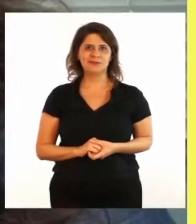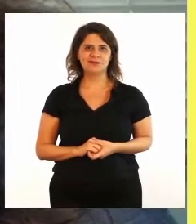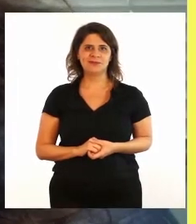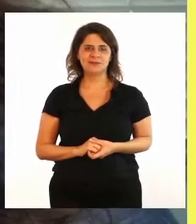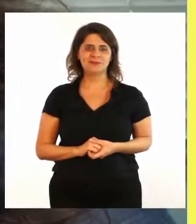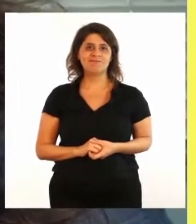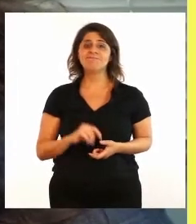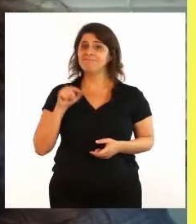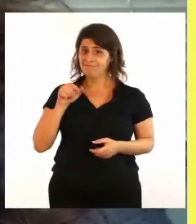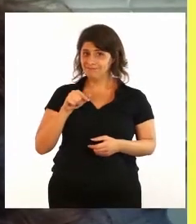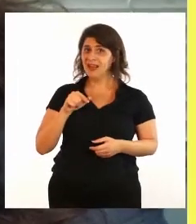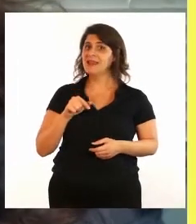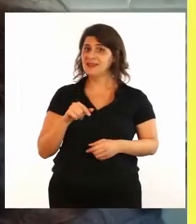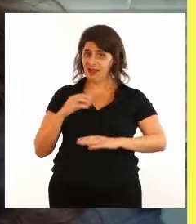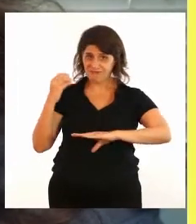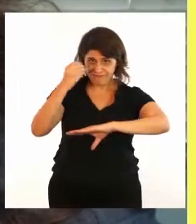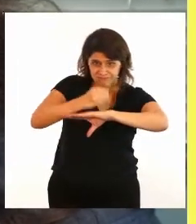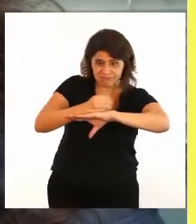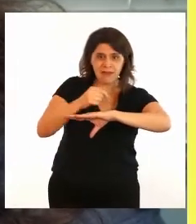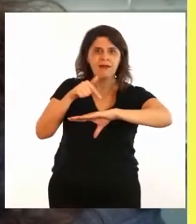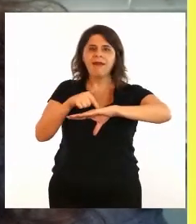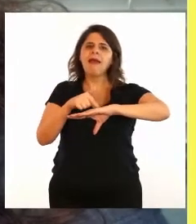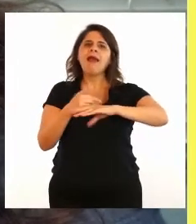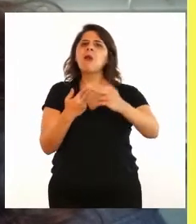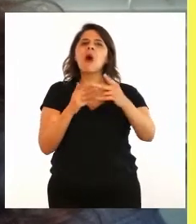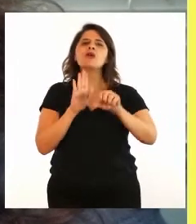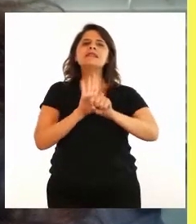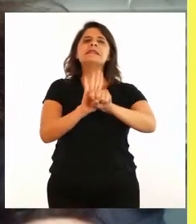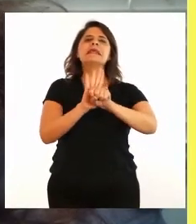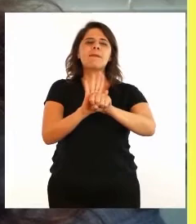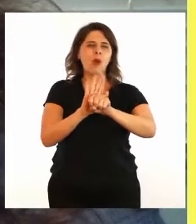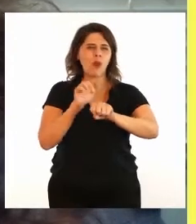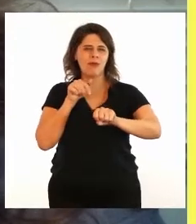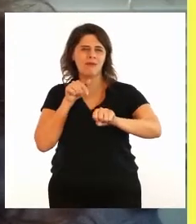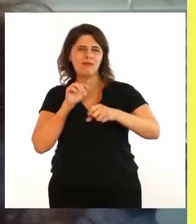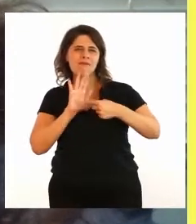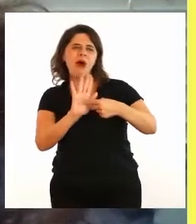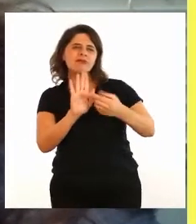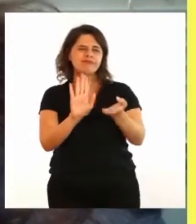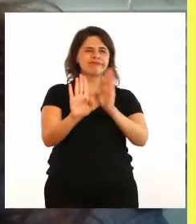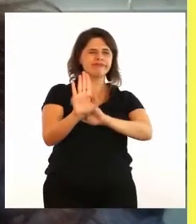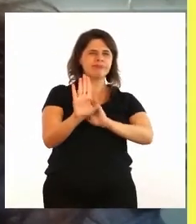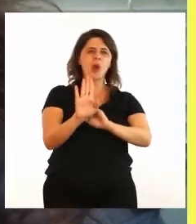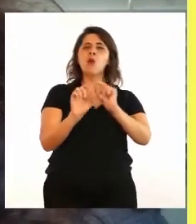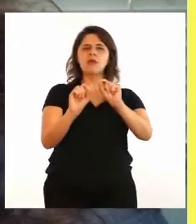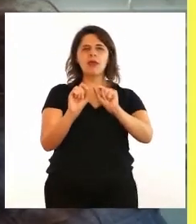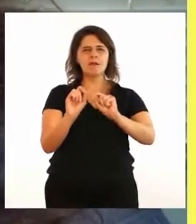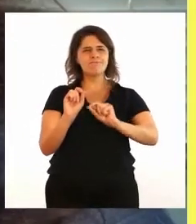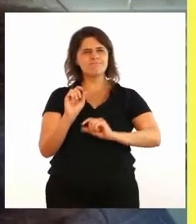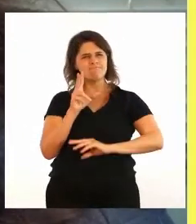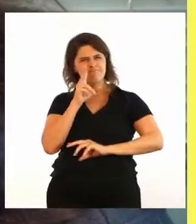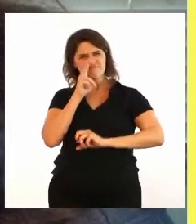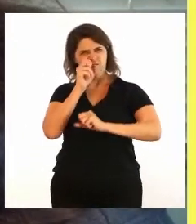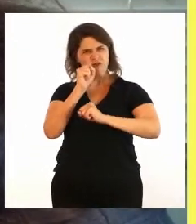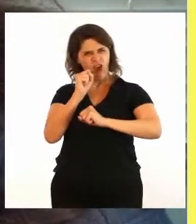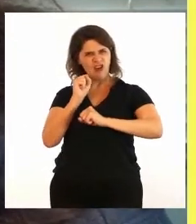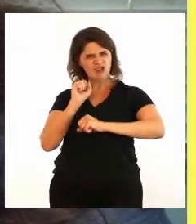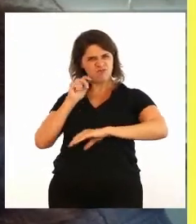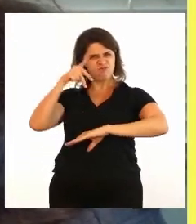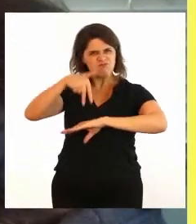Esse símbolo que resolveram ficar assim, que criar da resiliência do meteorito ali, é